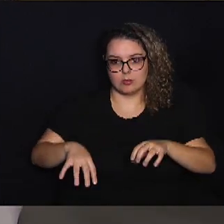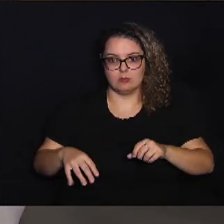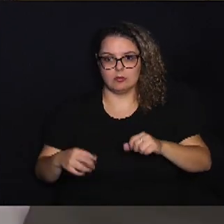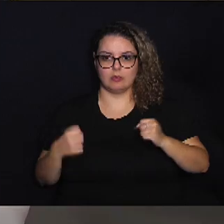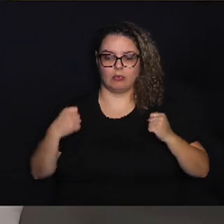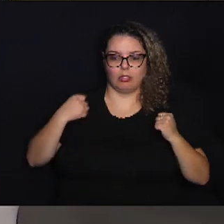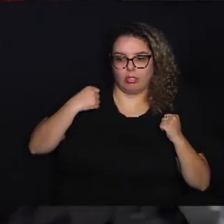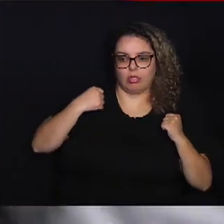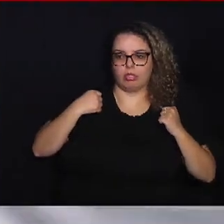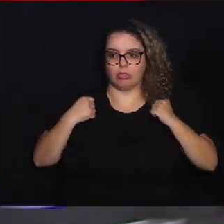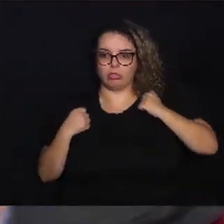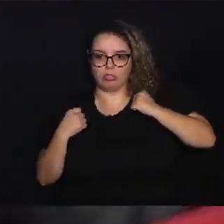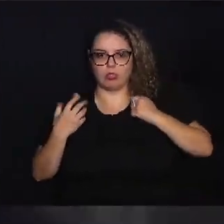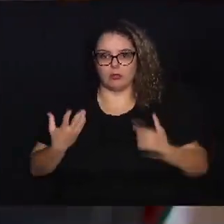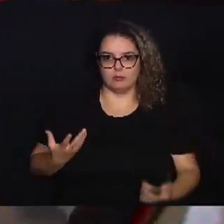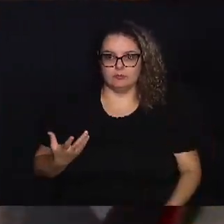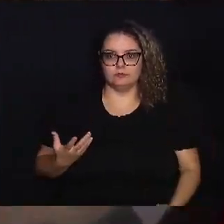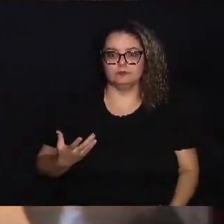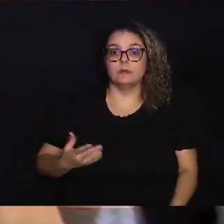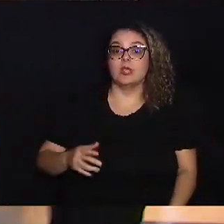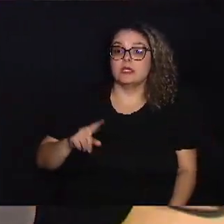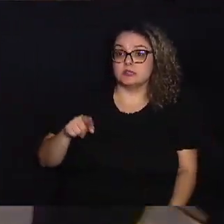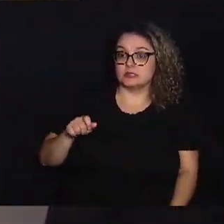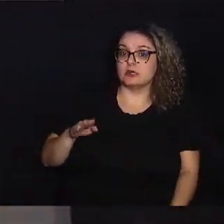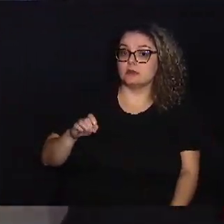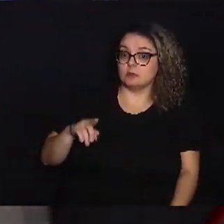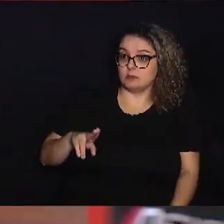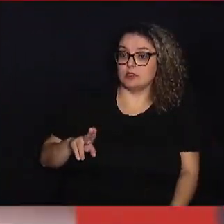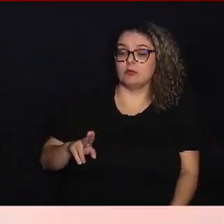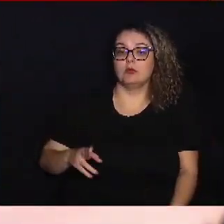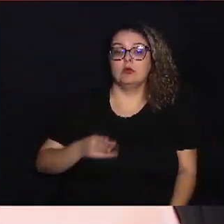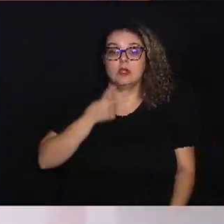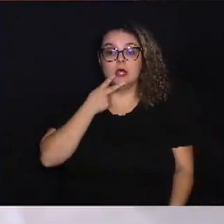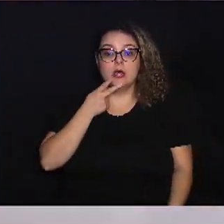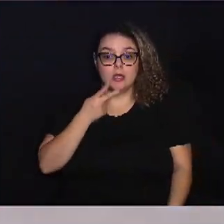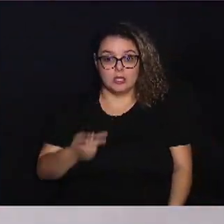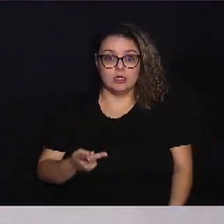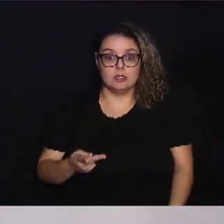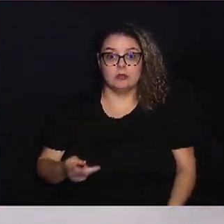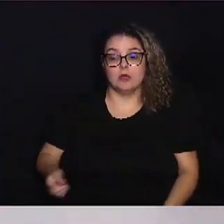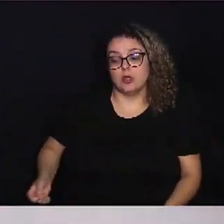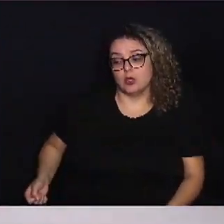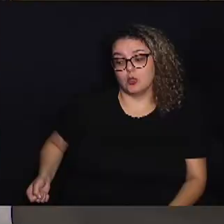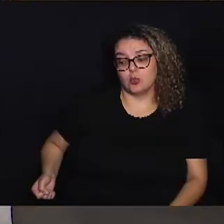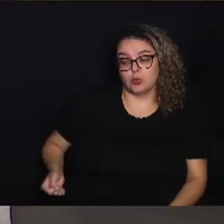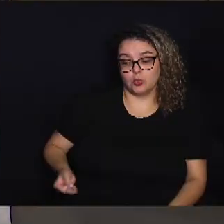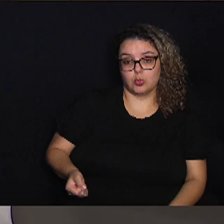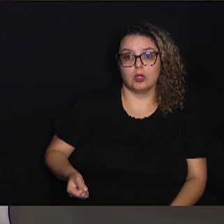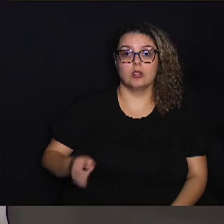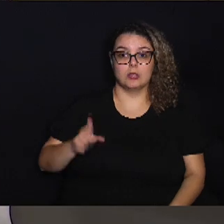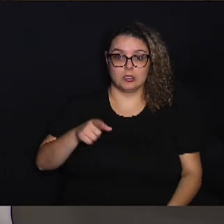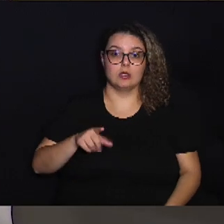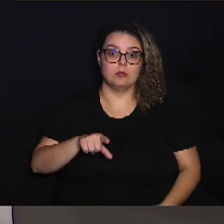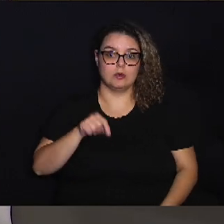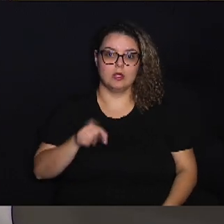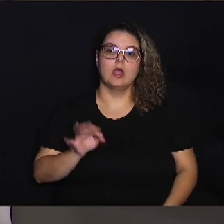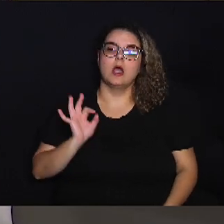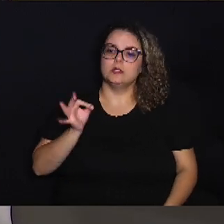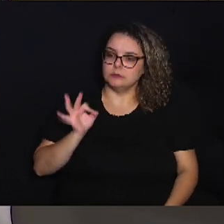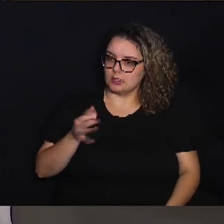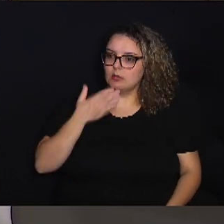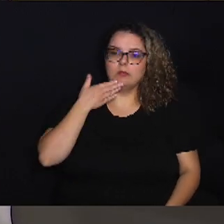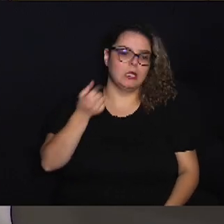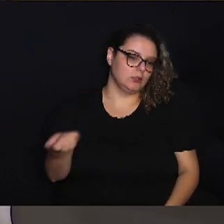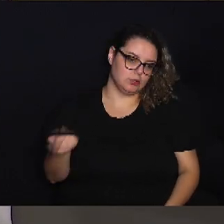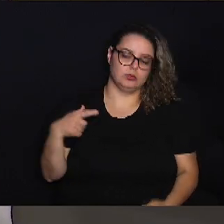tombada para um lado ou para o outro. Zabel ainda explica sobre o uso de mochilas de rodinhas como uma alternativa. Sem dúvida, são muito